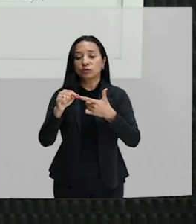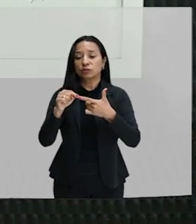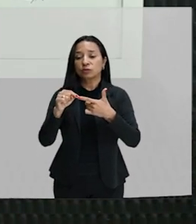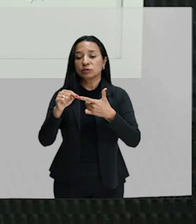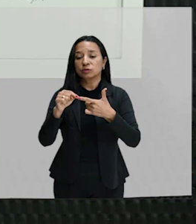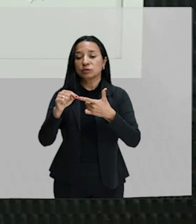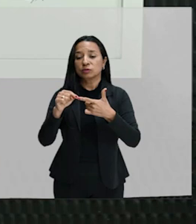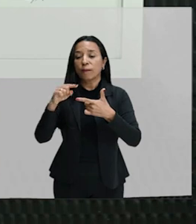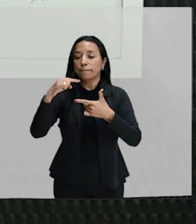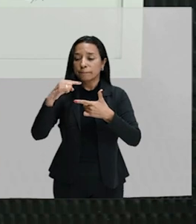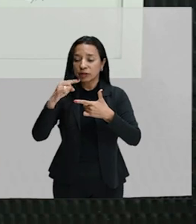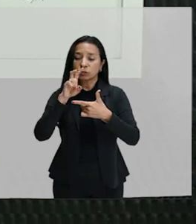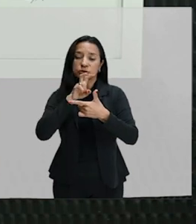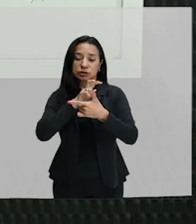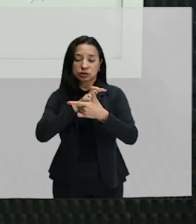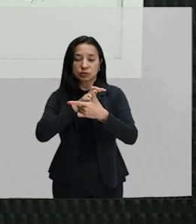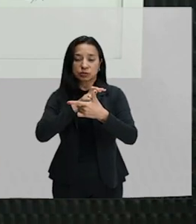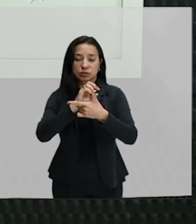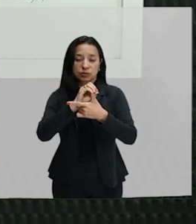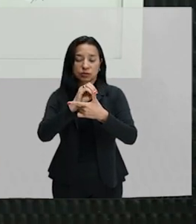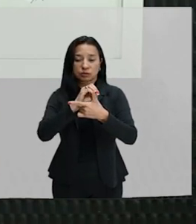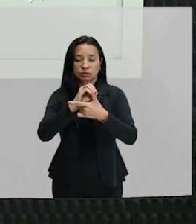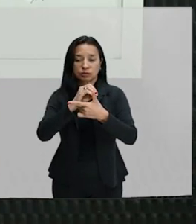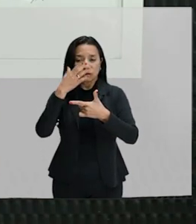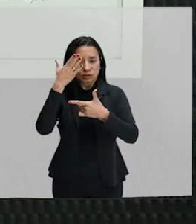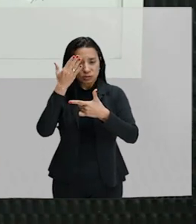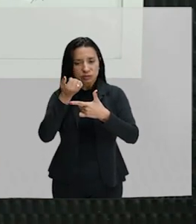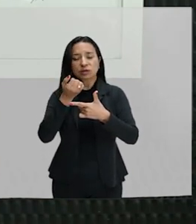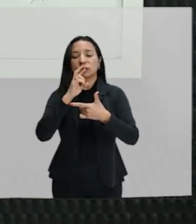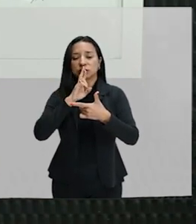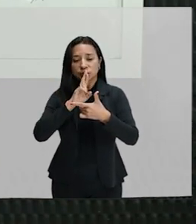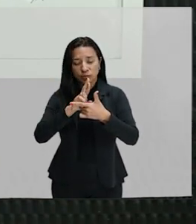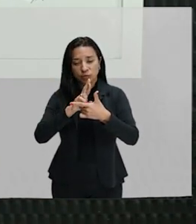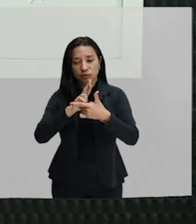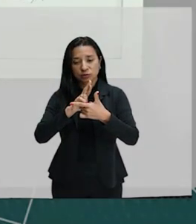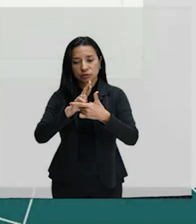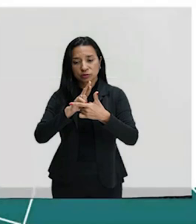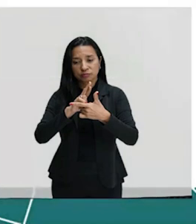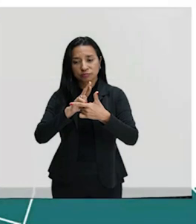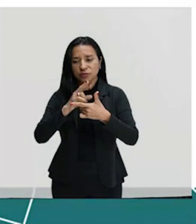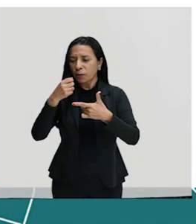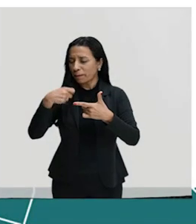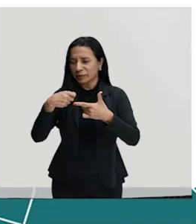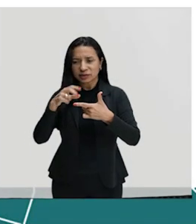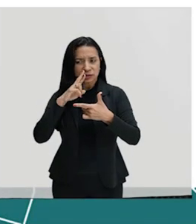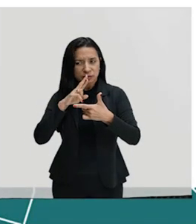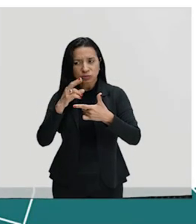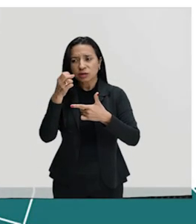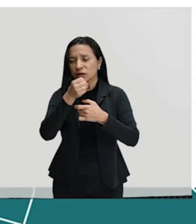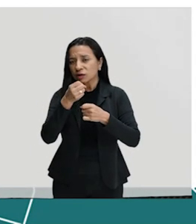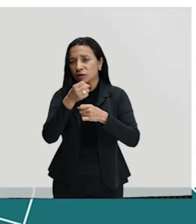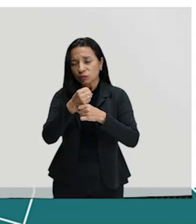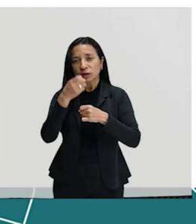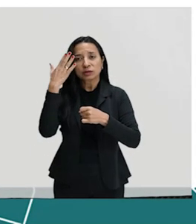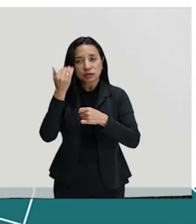-5 x ou seja eu já sei minha resposta sem responder assim fazer cálculos eu já sei